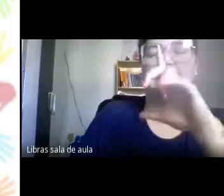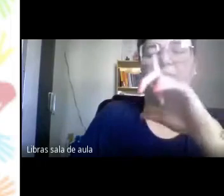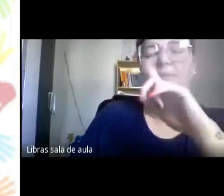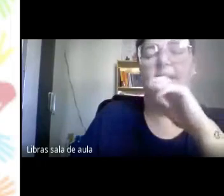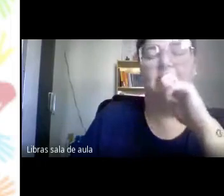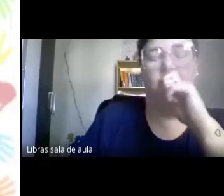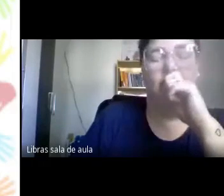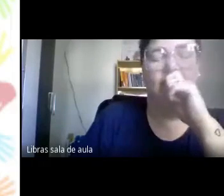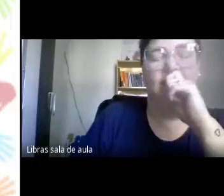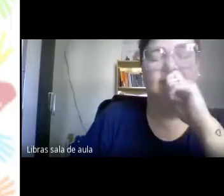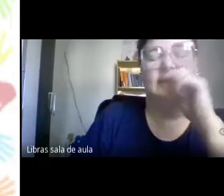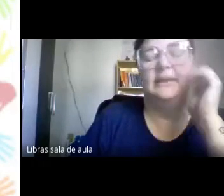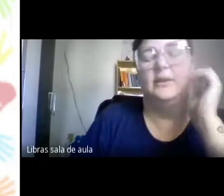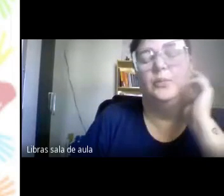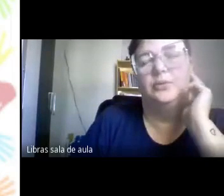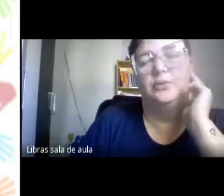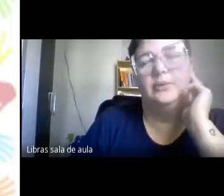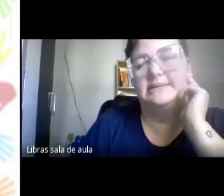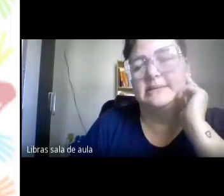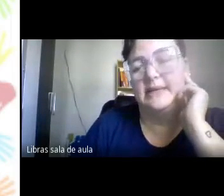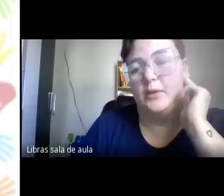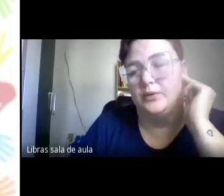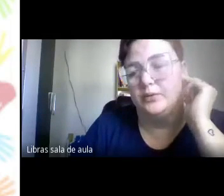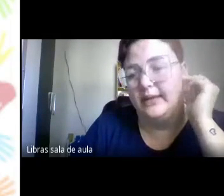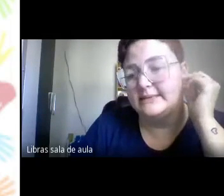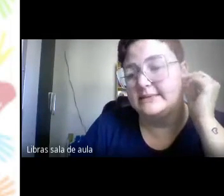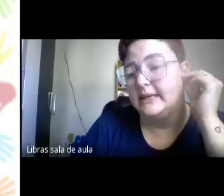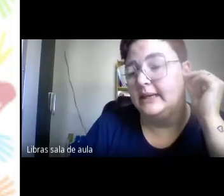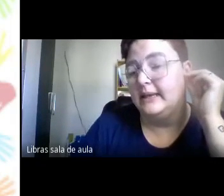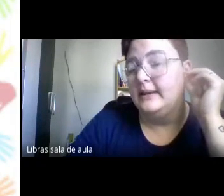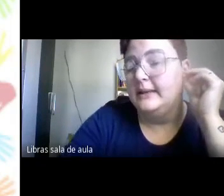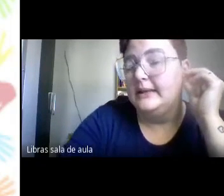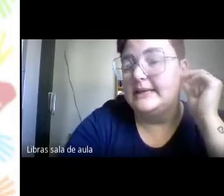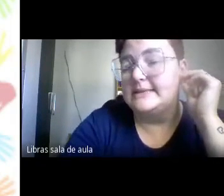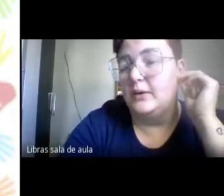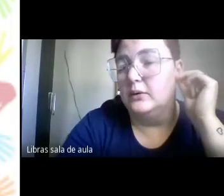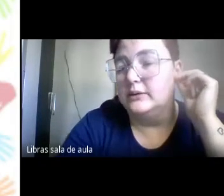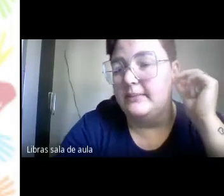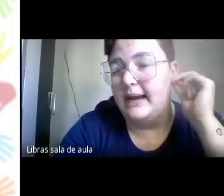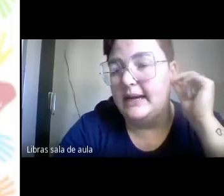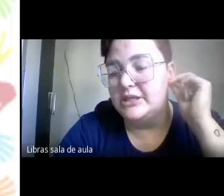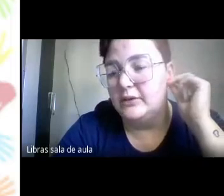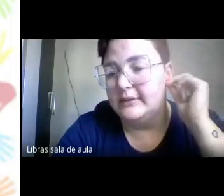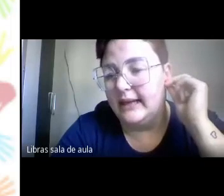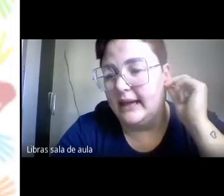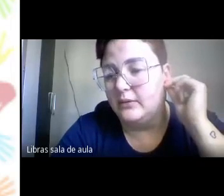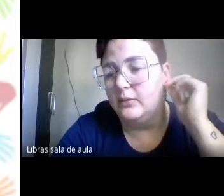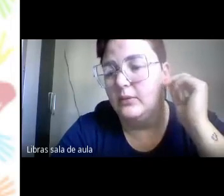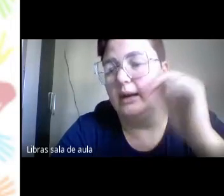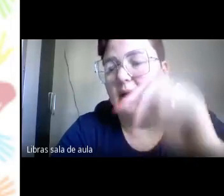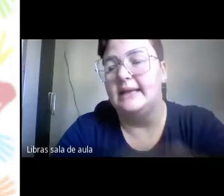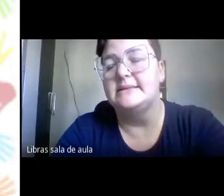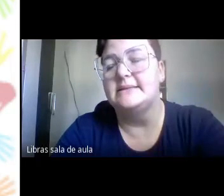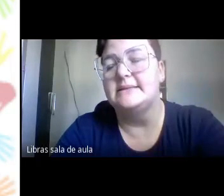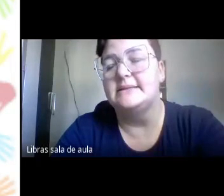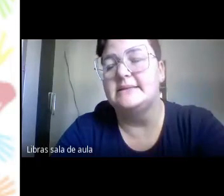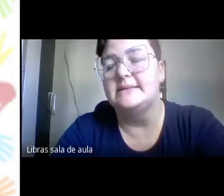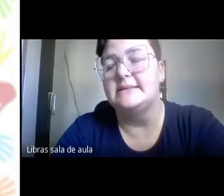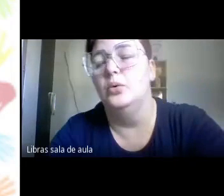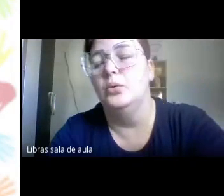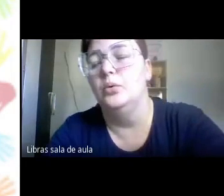da segunda língua, que seria o português, que é o português. Nessa outra imagem eu trago a